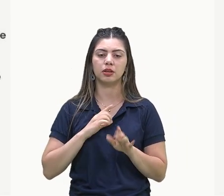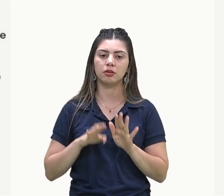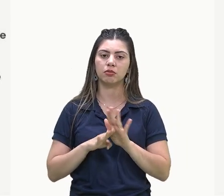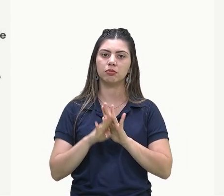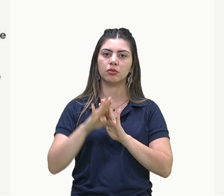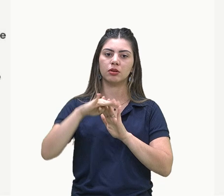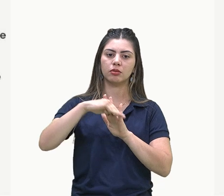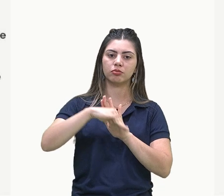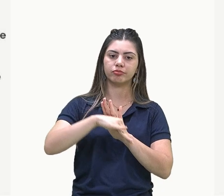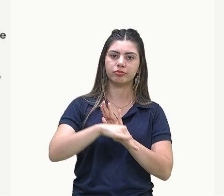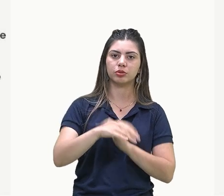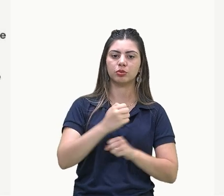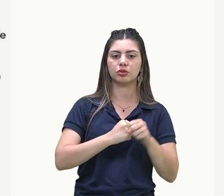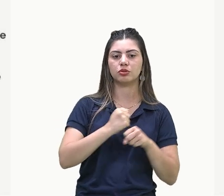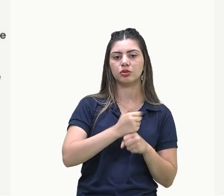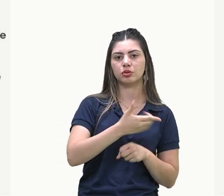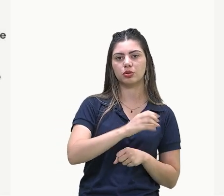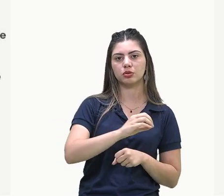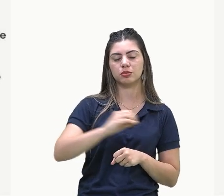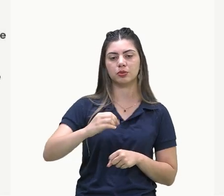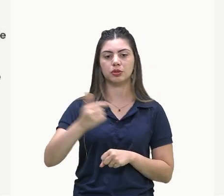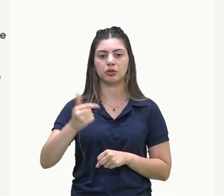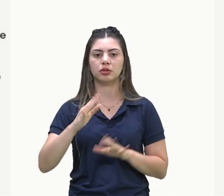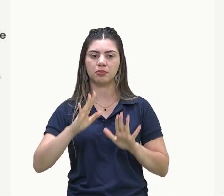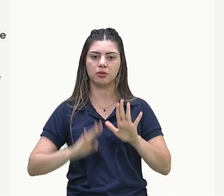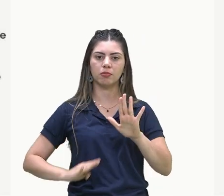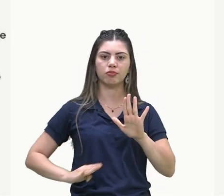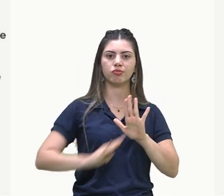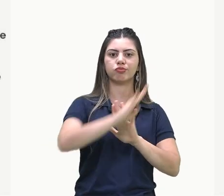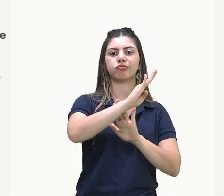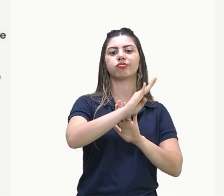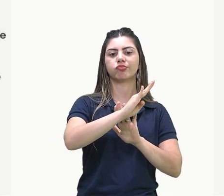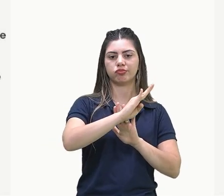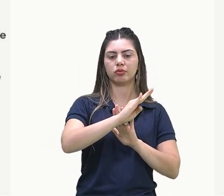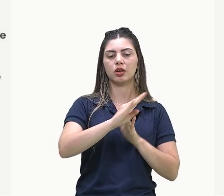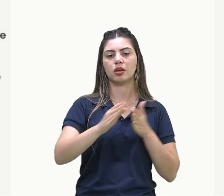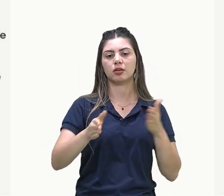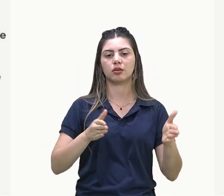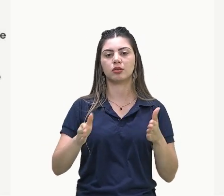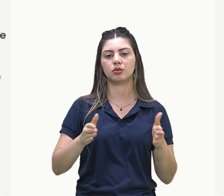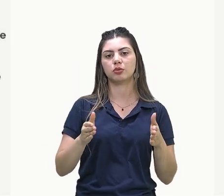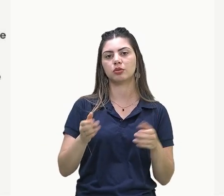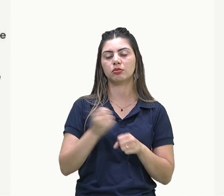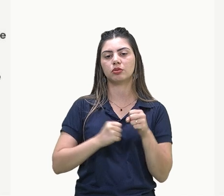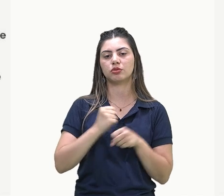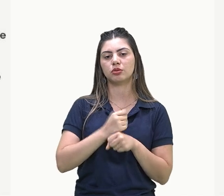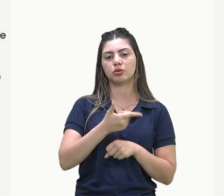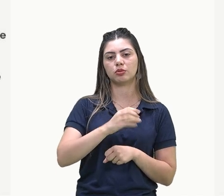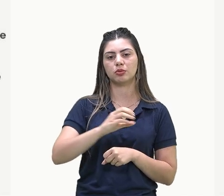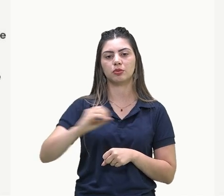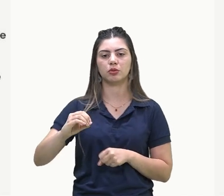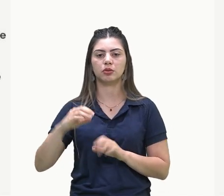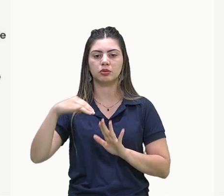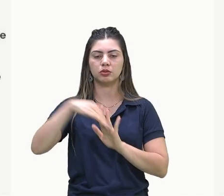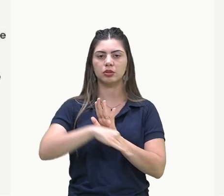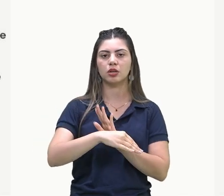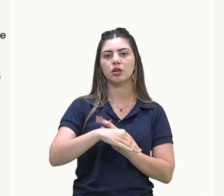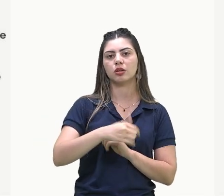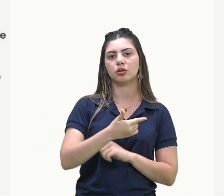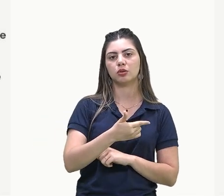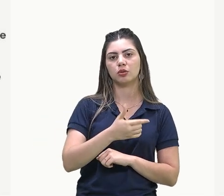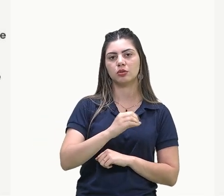e desce em 2002, sobe bastante novamente ali no período de 2008, desce em